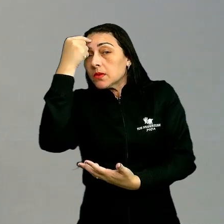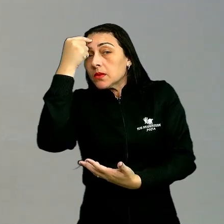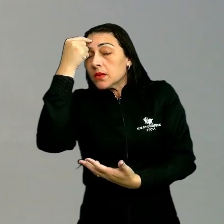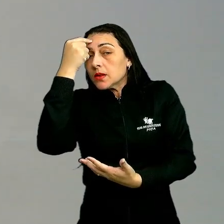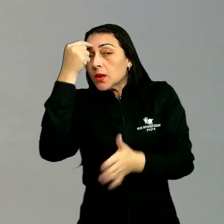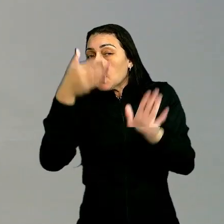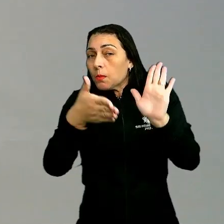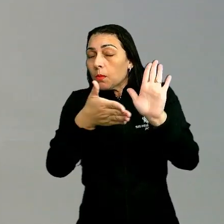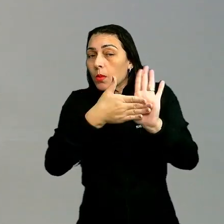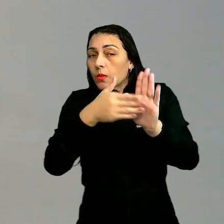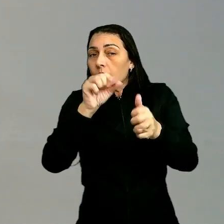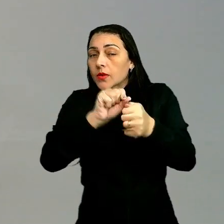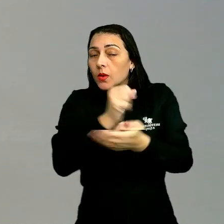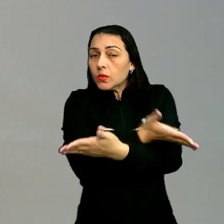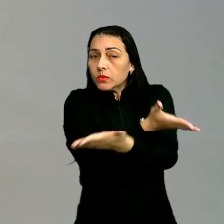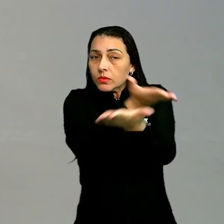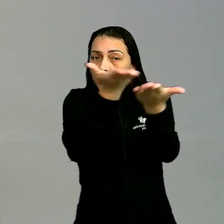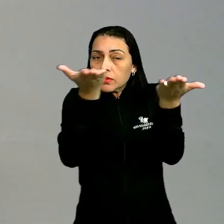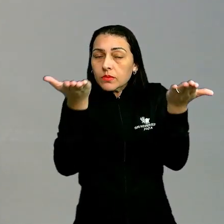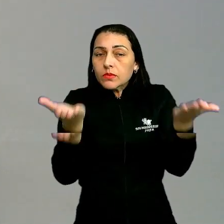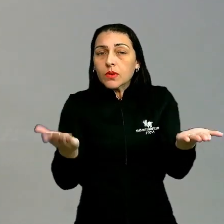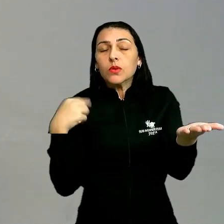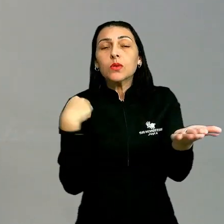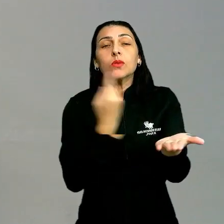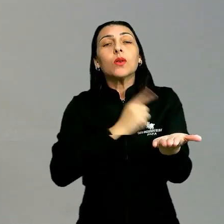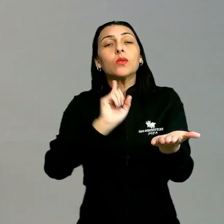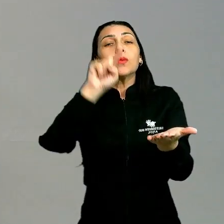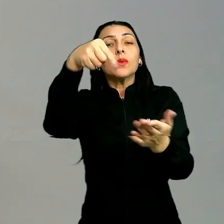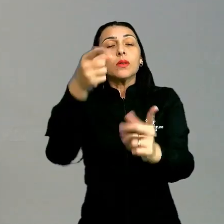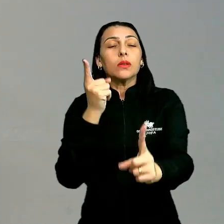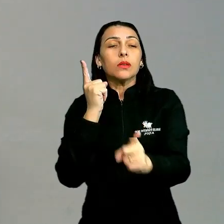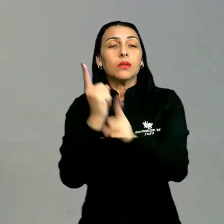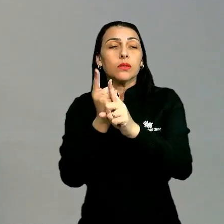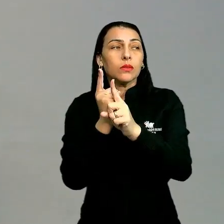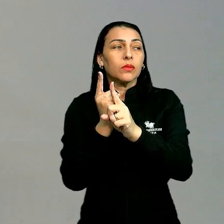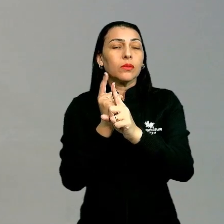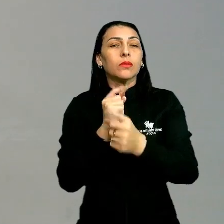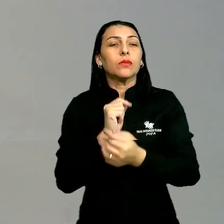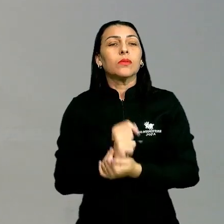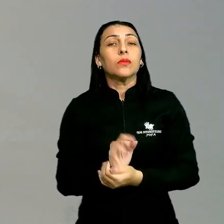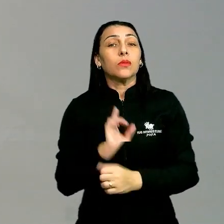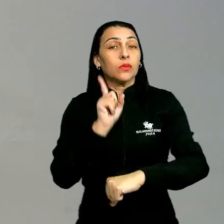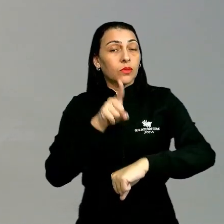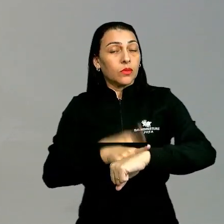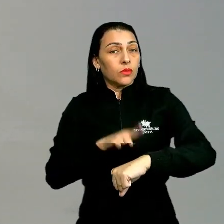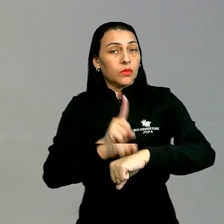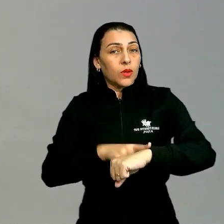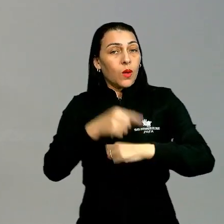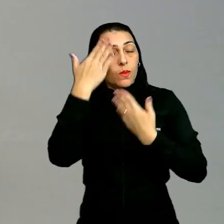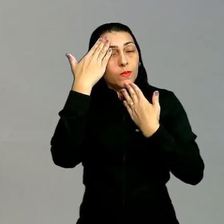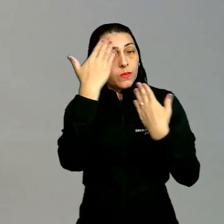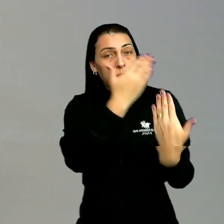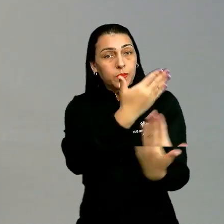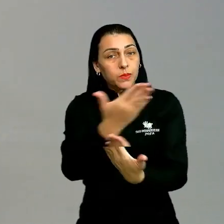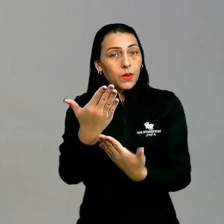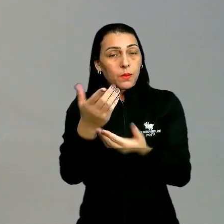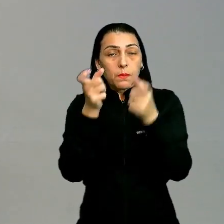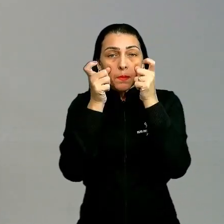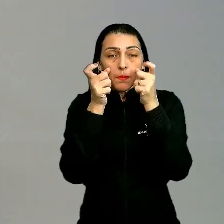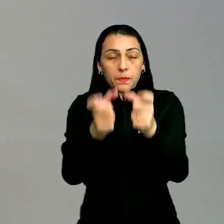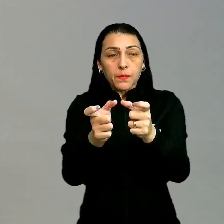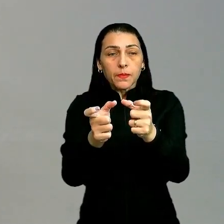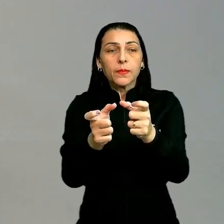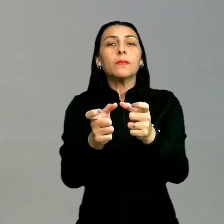que eu proponho fazer com todos vocês no nosso próximo encontro. Então, no momento, eu agradeço pela